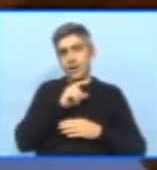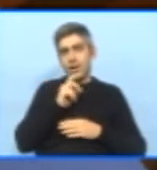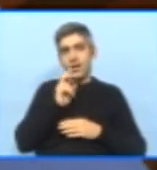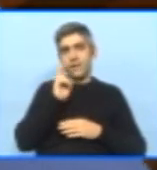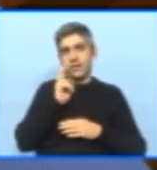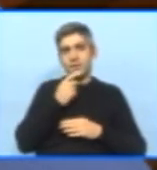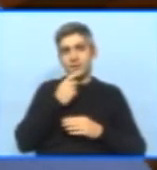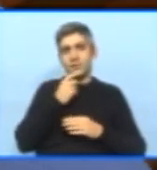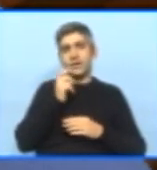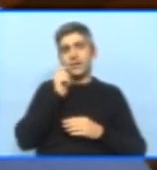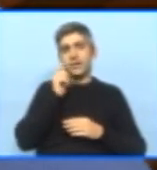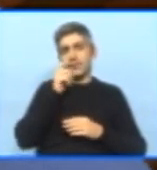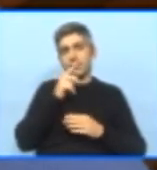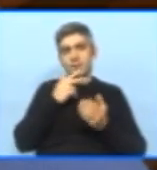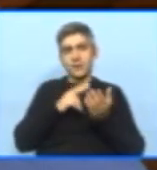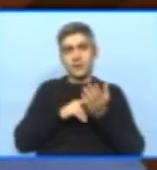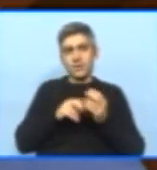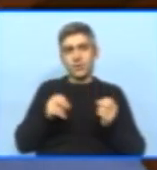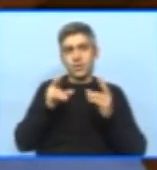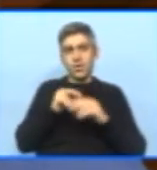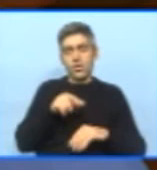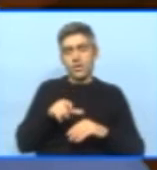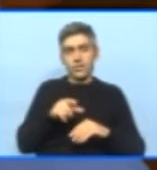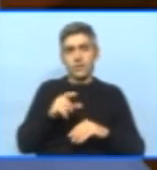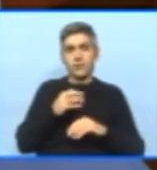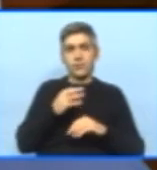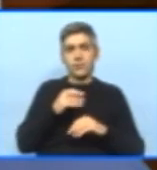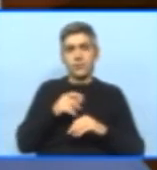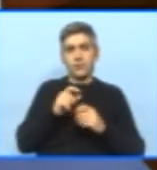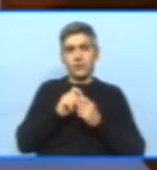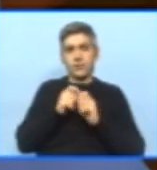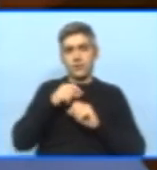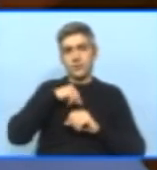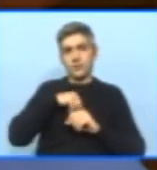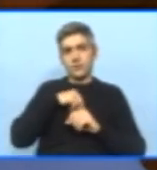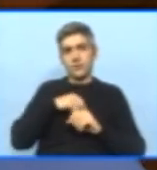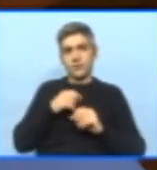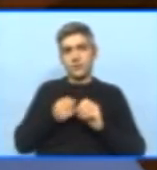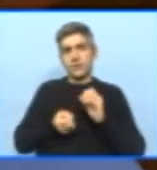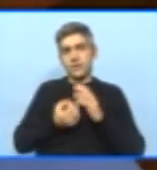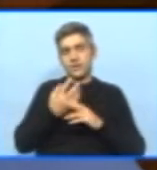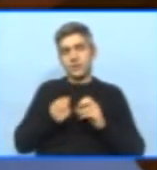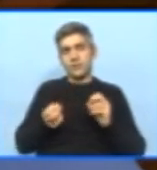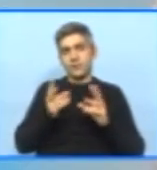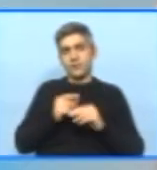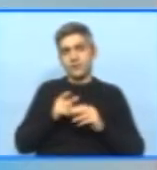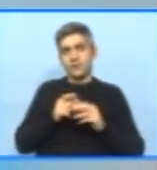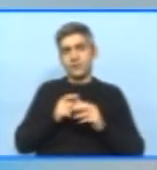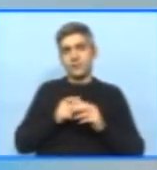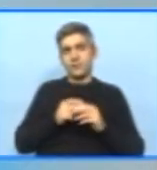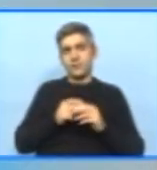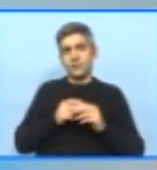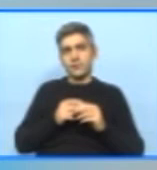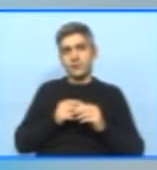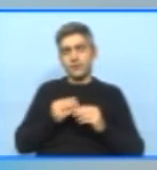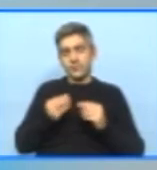de perceber esta realidade nova, porque operou-se nele uma criação nova, que este gesto do lodo,